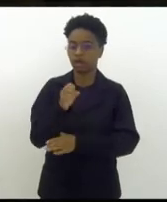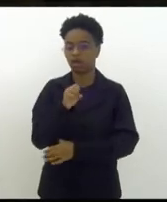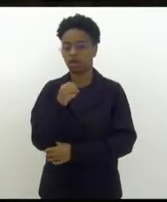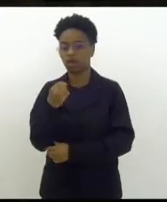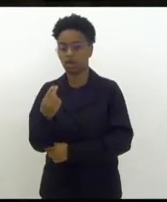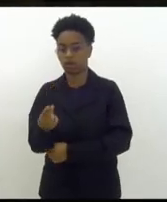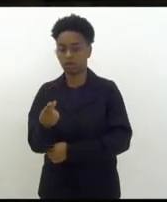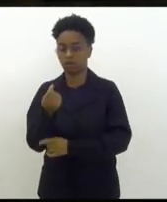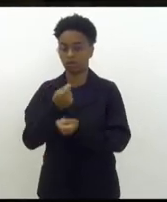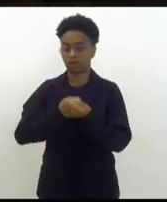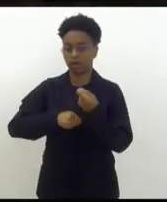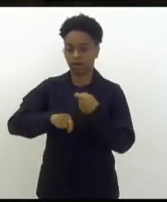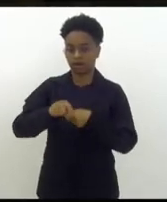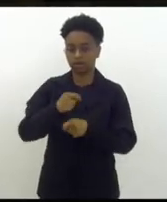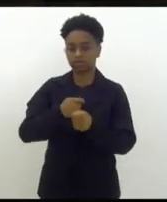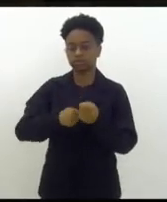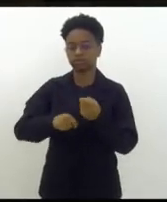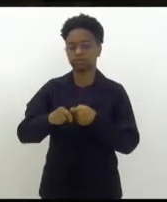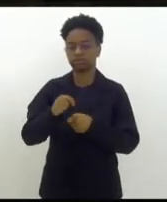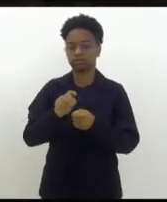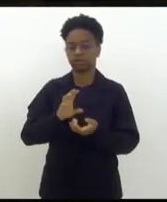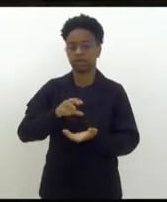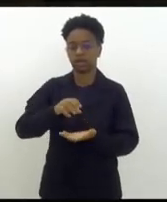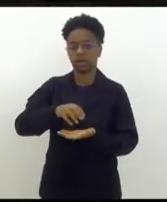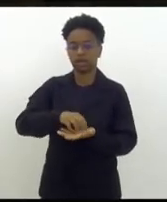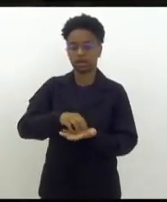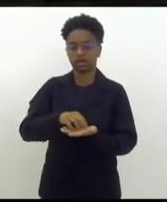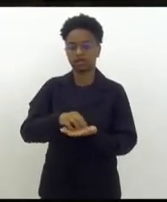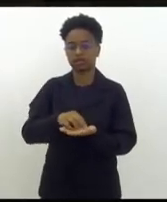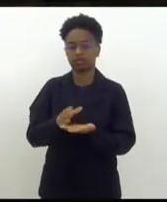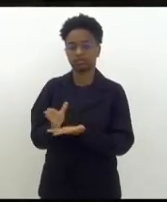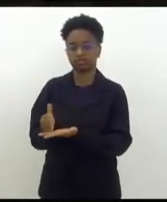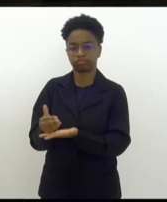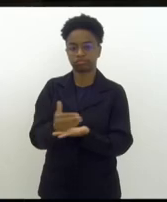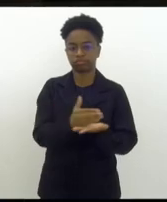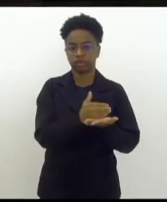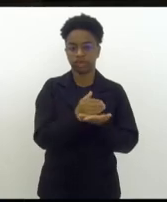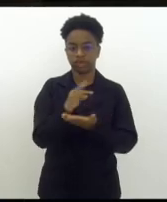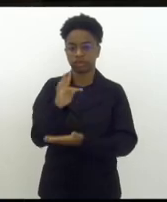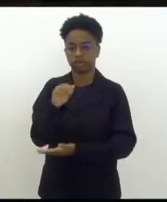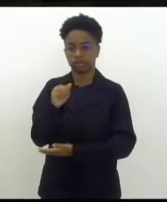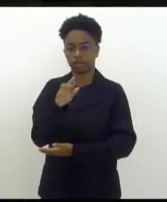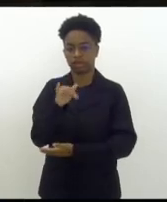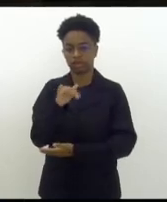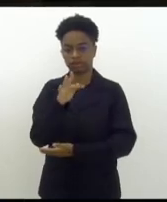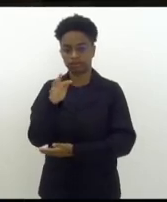ou administrar a câmara de compensação tarifária